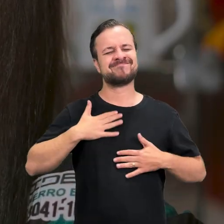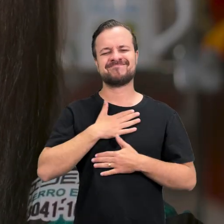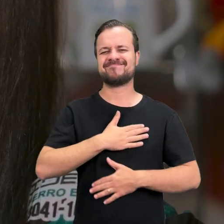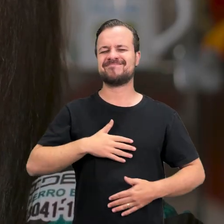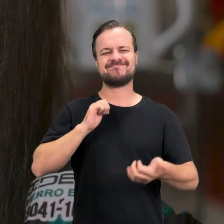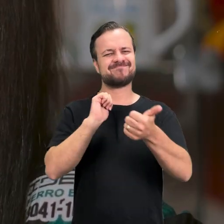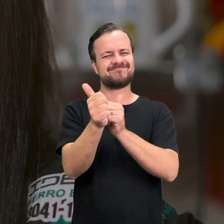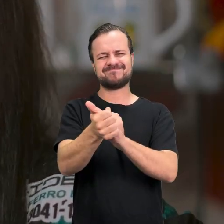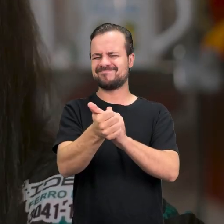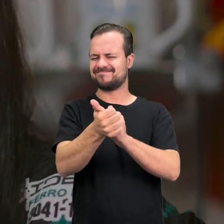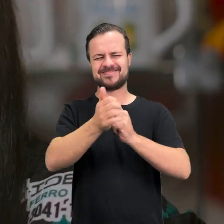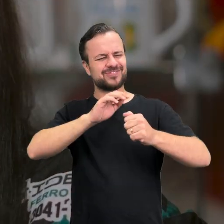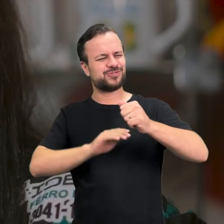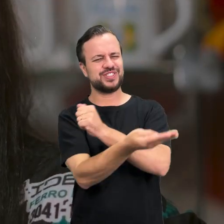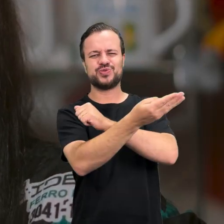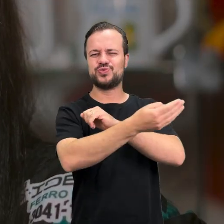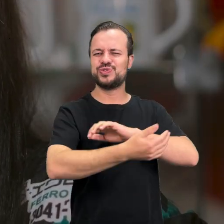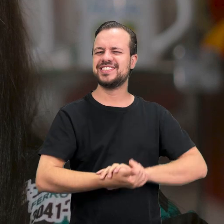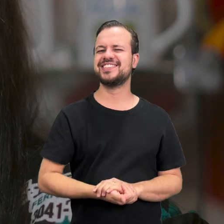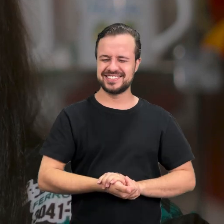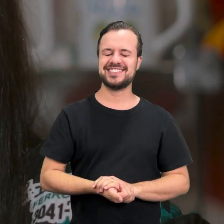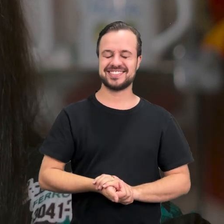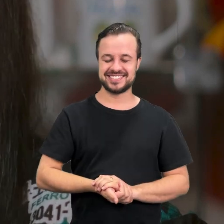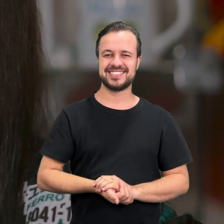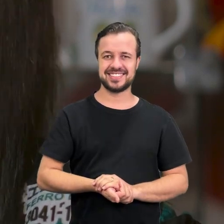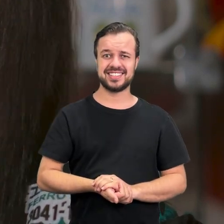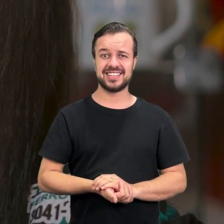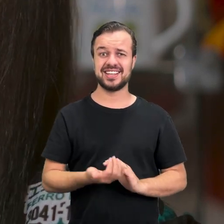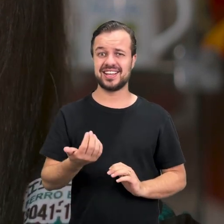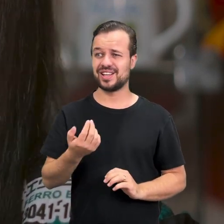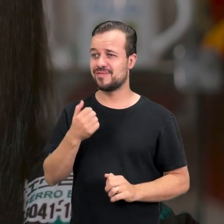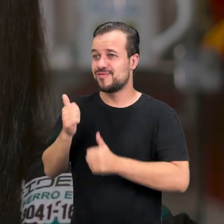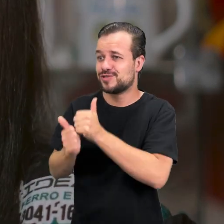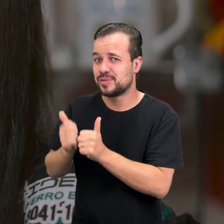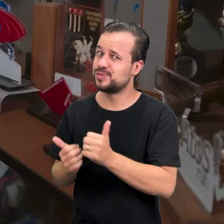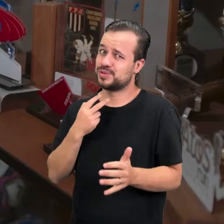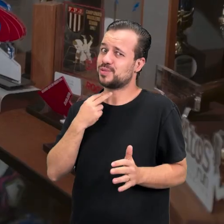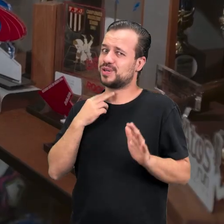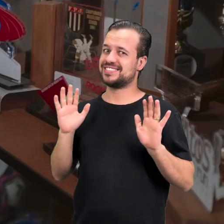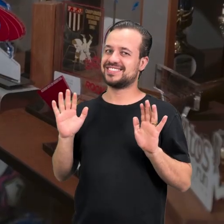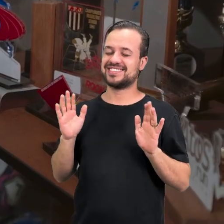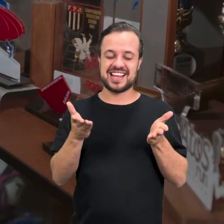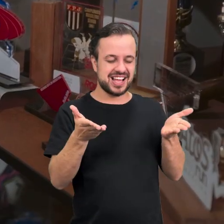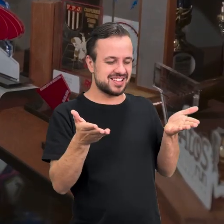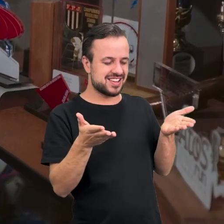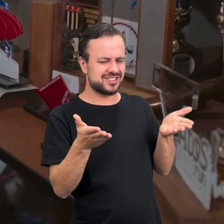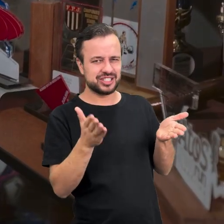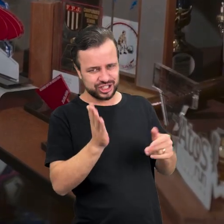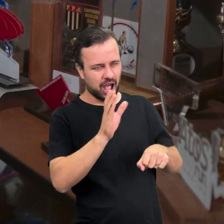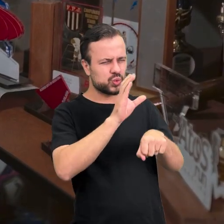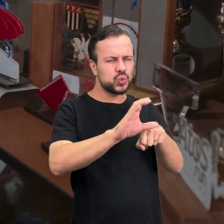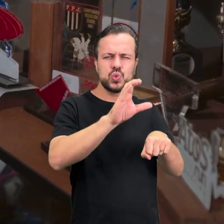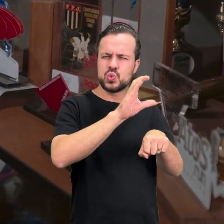o esporte é um vício, né? Como eu não posso jogar mais, né? Aí hoje eu já fiz cursos,